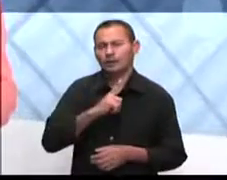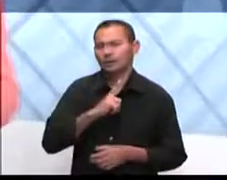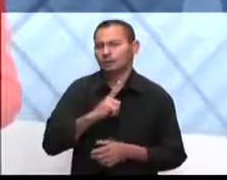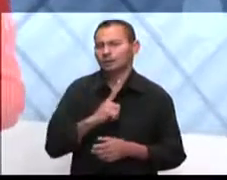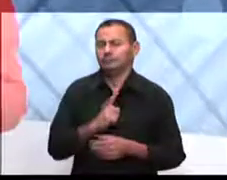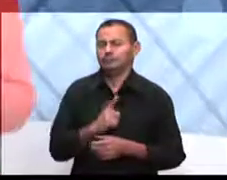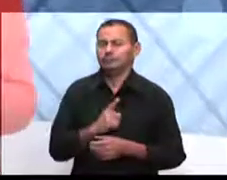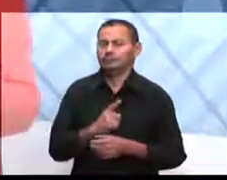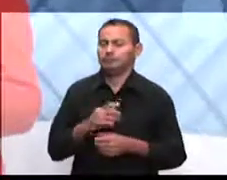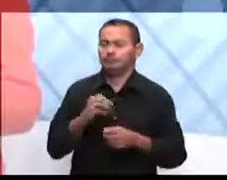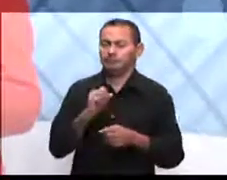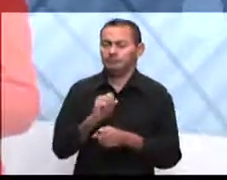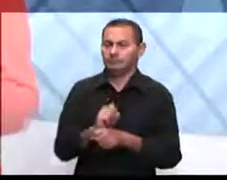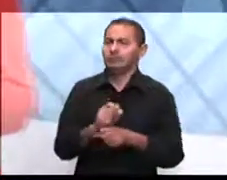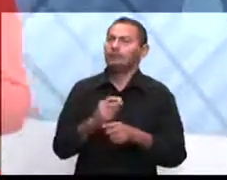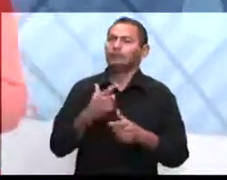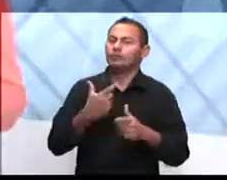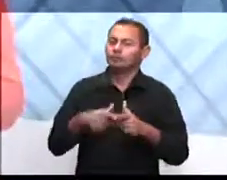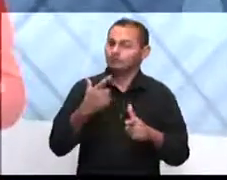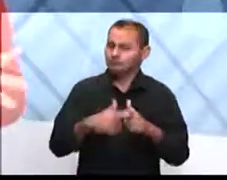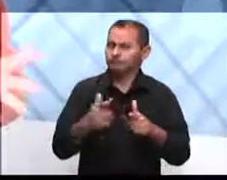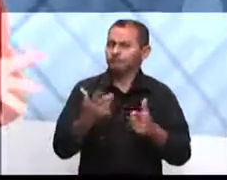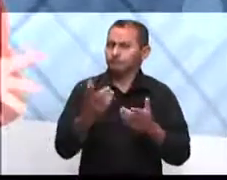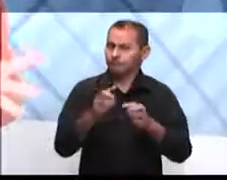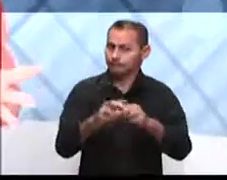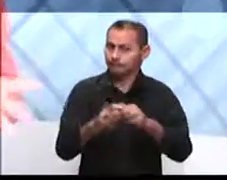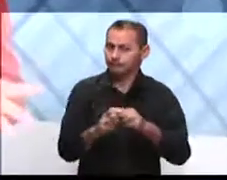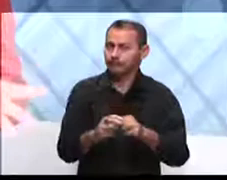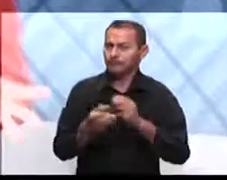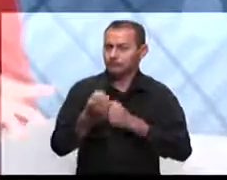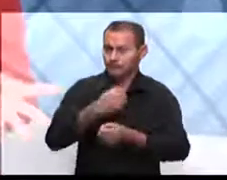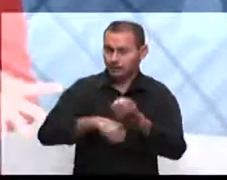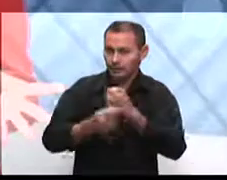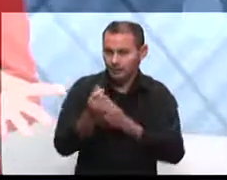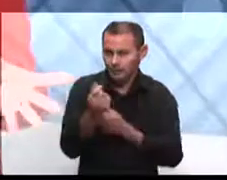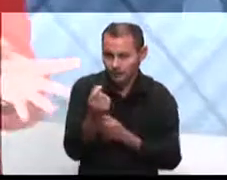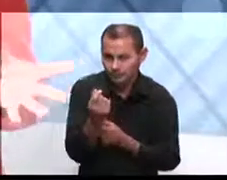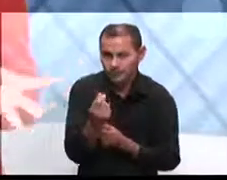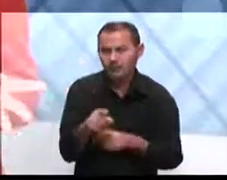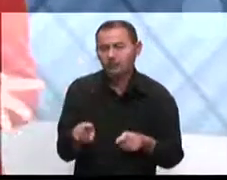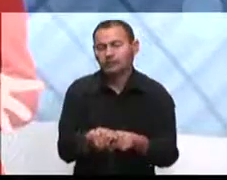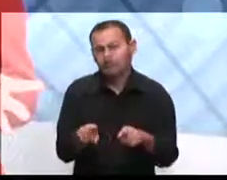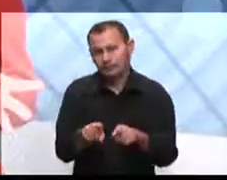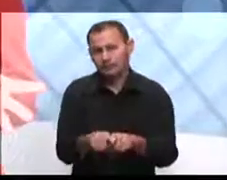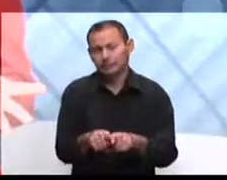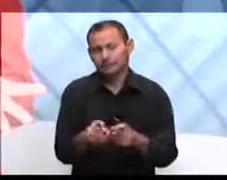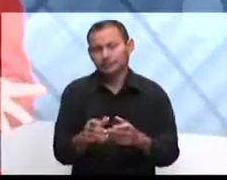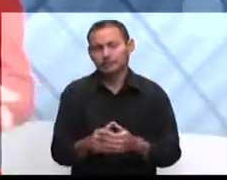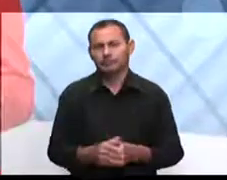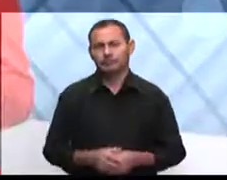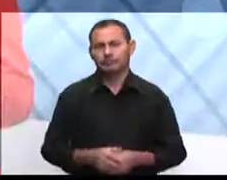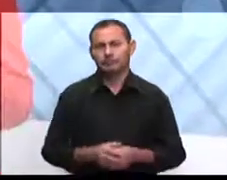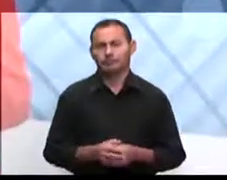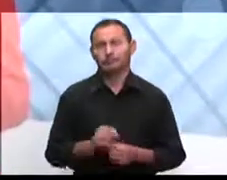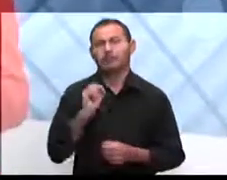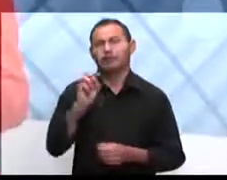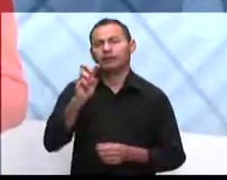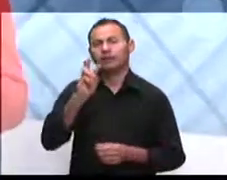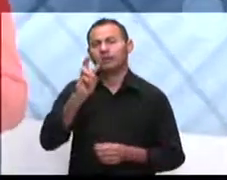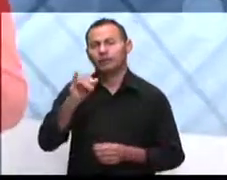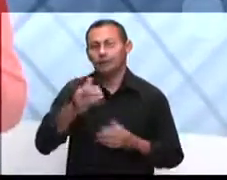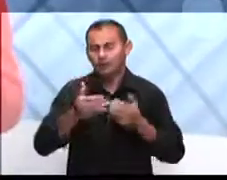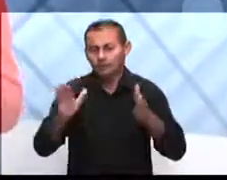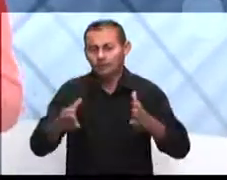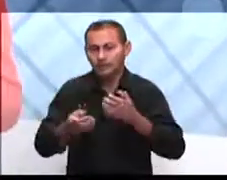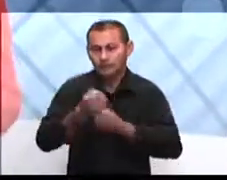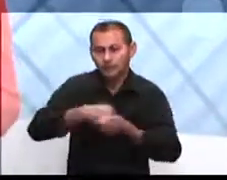uma recessão, né, um problema aí na questão econômica e possivelmente, então, para quem vai abrir um